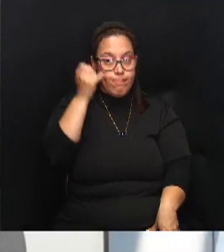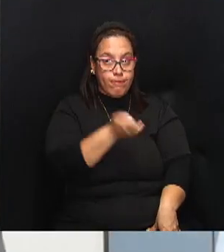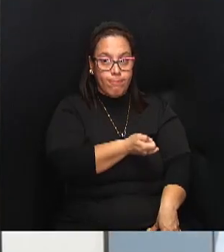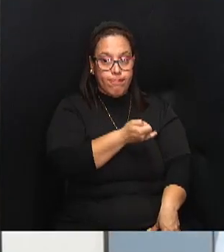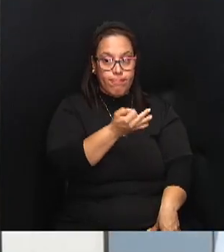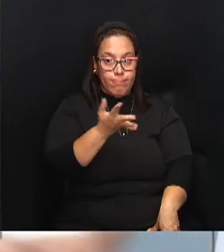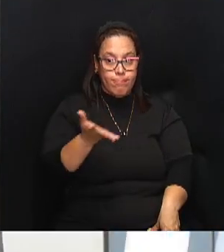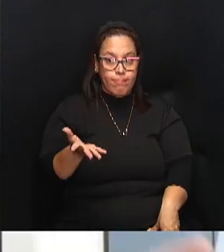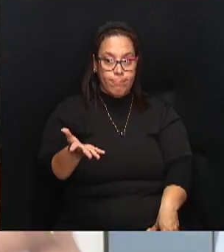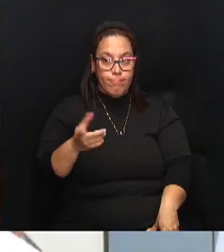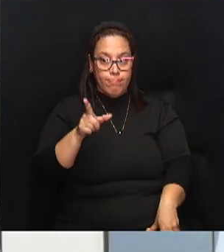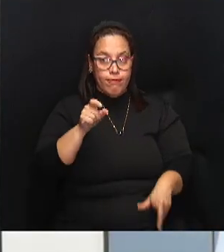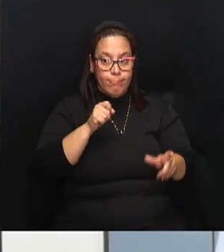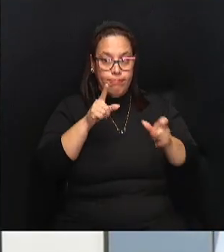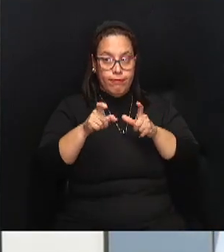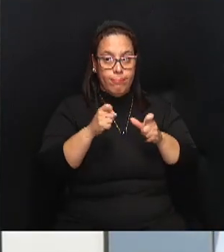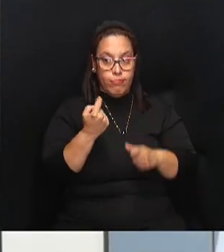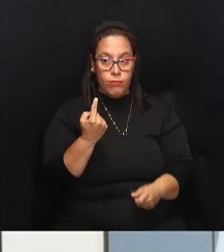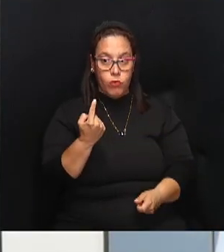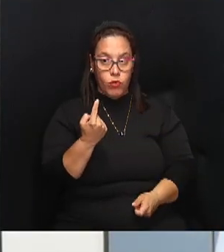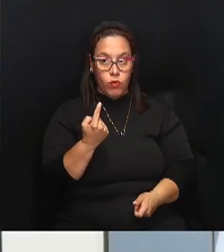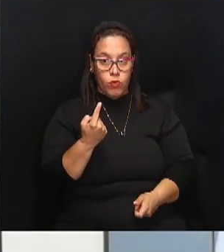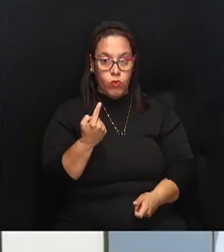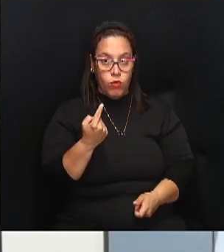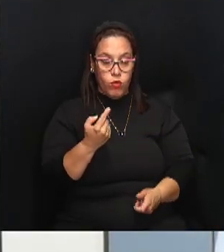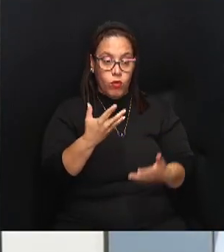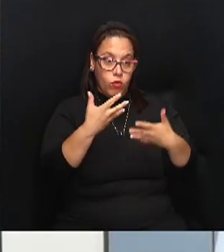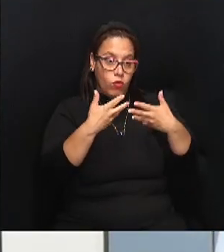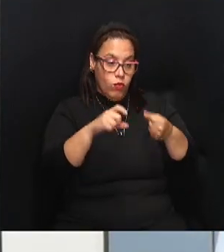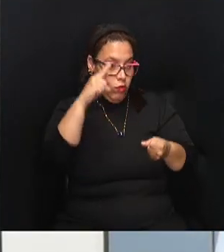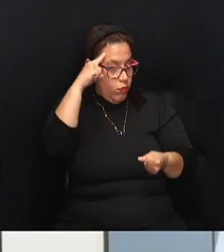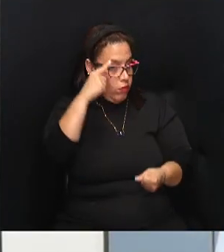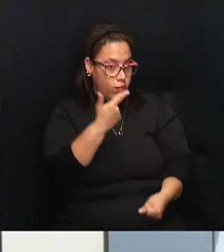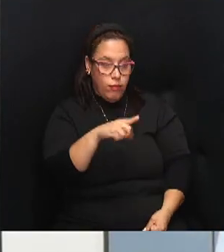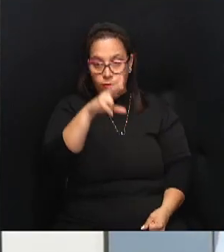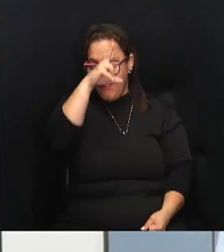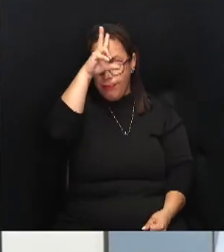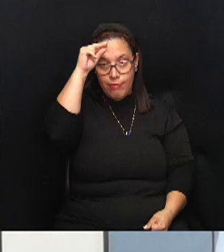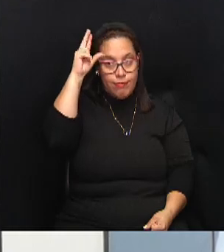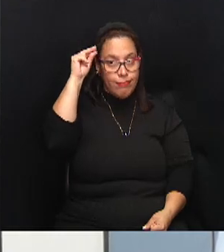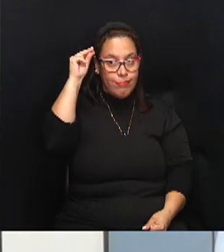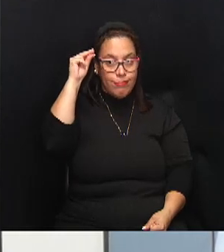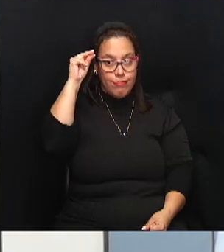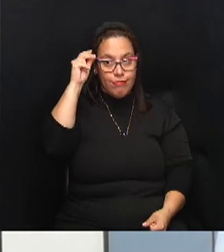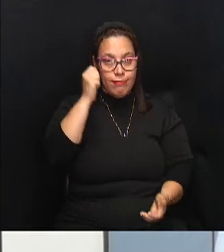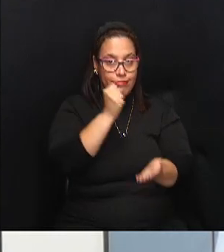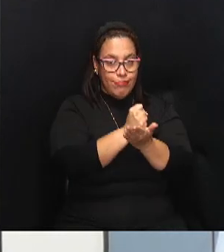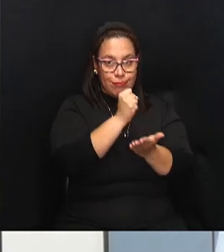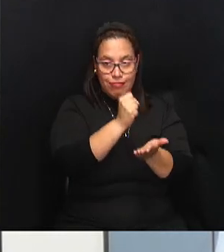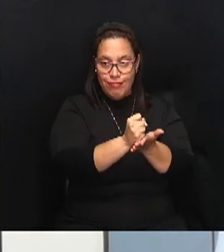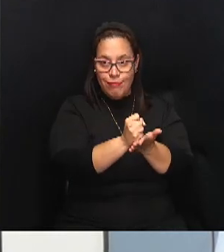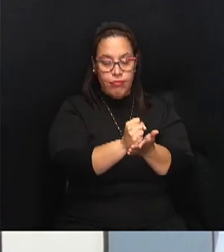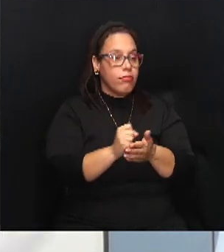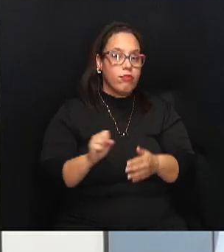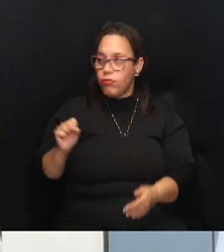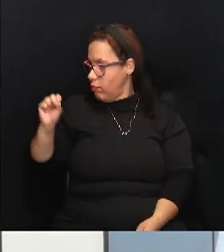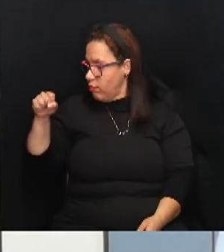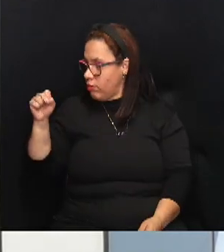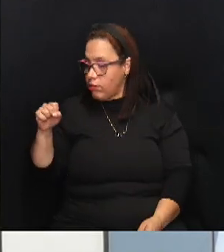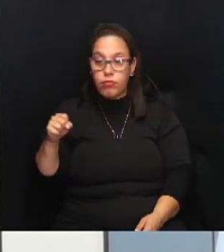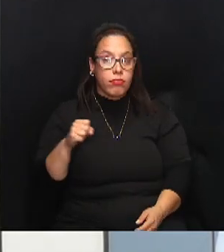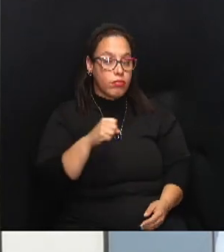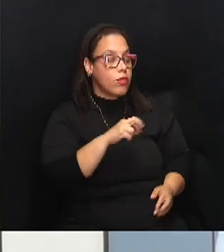as medidas, porque uma vez estabelecido o convênio, a prefeitura não tem a obrigatoriedade de contratar. Né? São